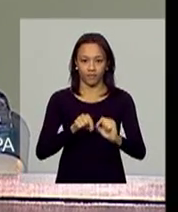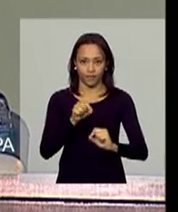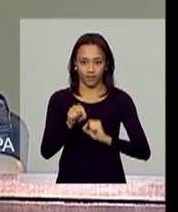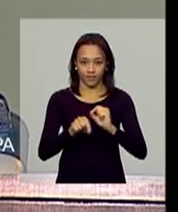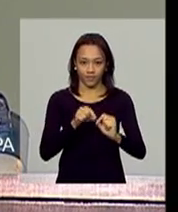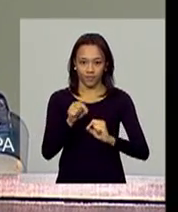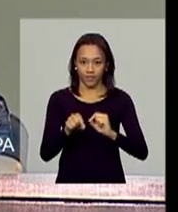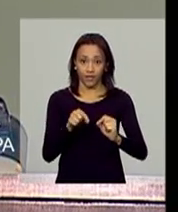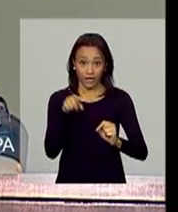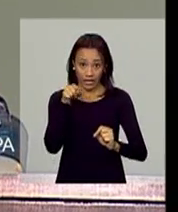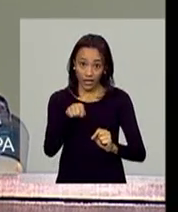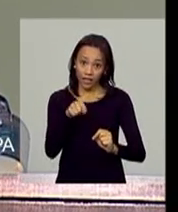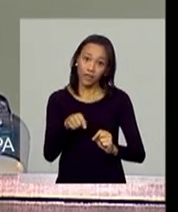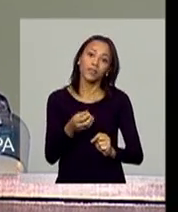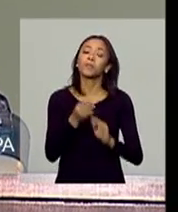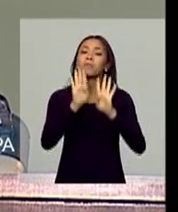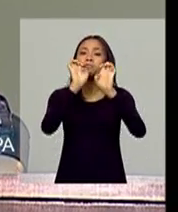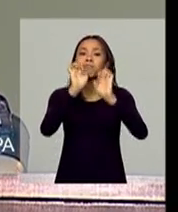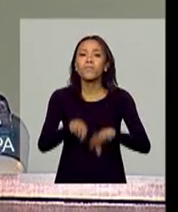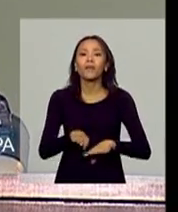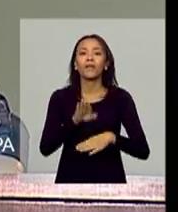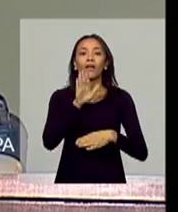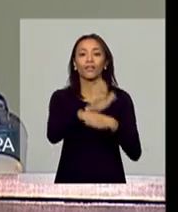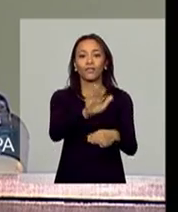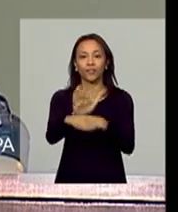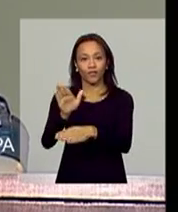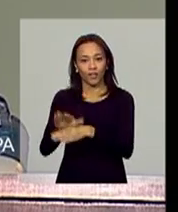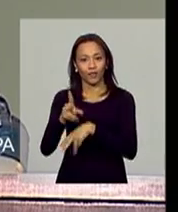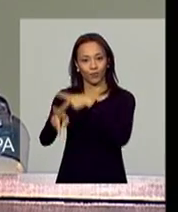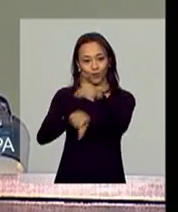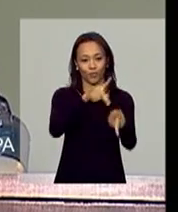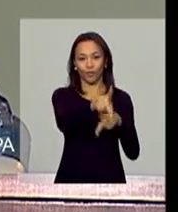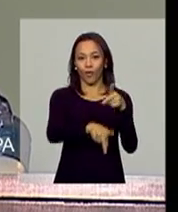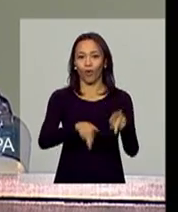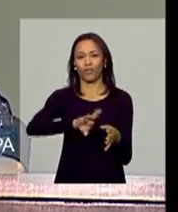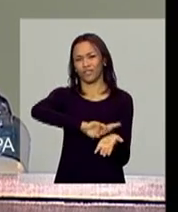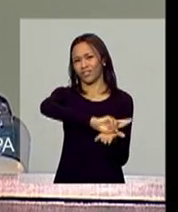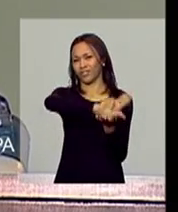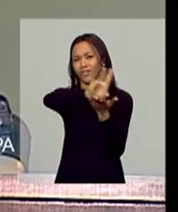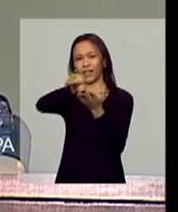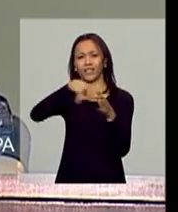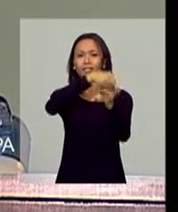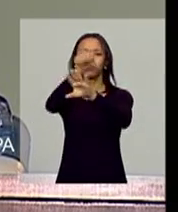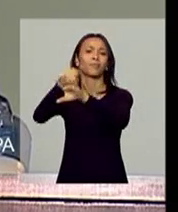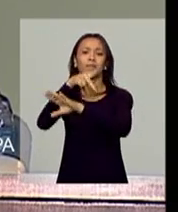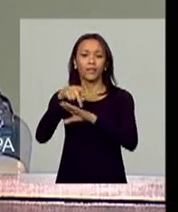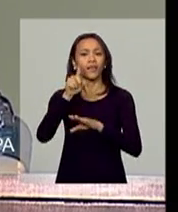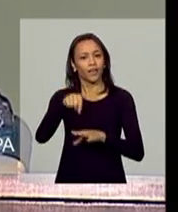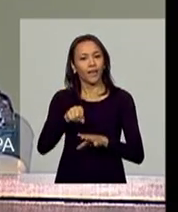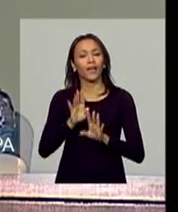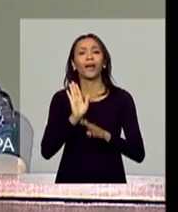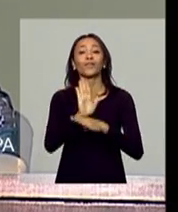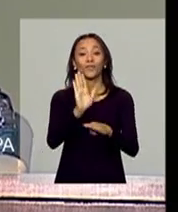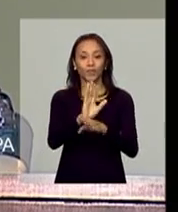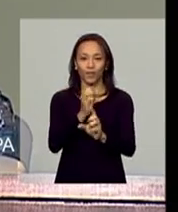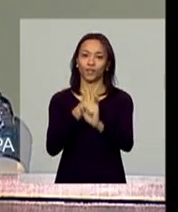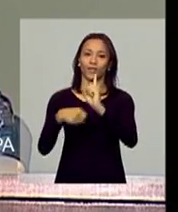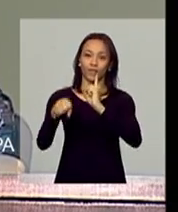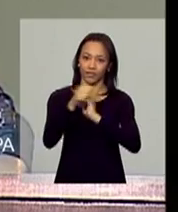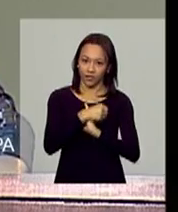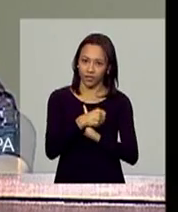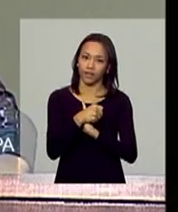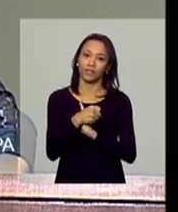dos benefícios para as populações dos diferentes países, benefícios sociais, ganhos